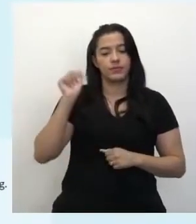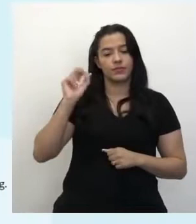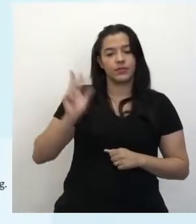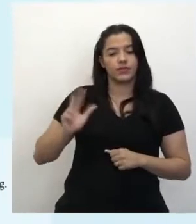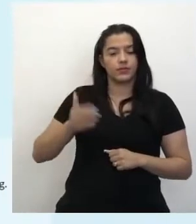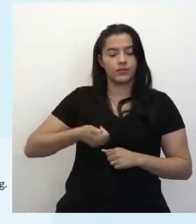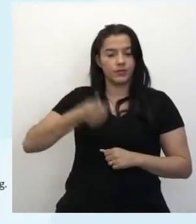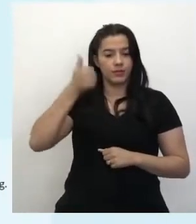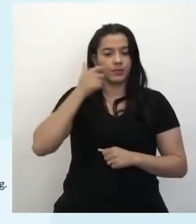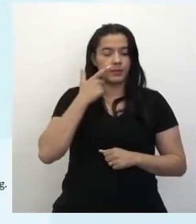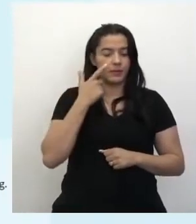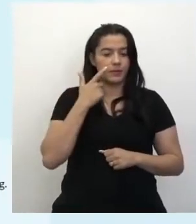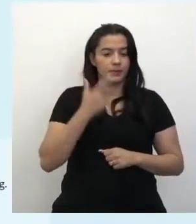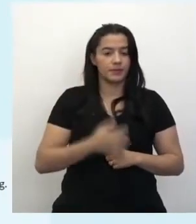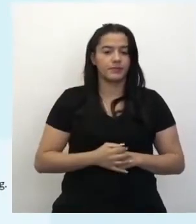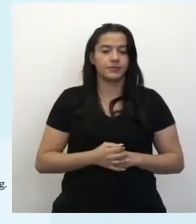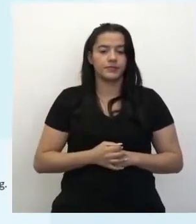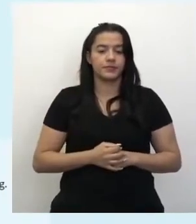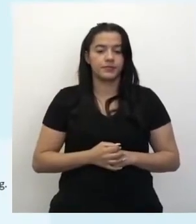melhor aqui.